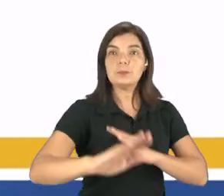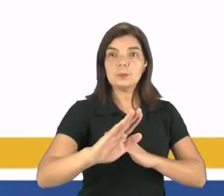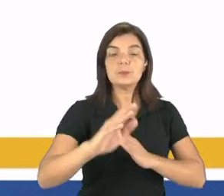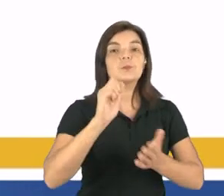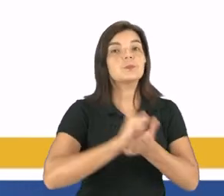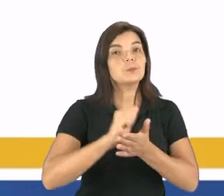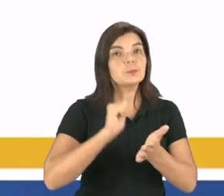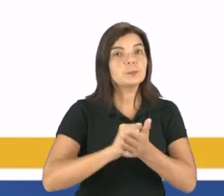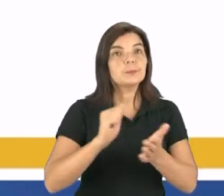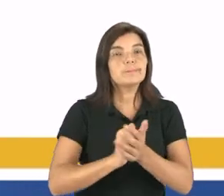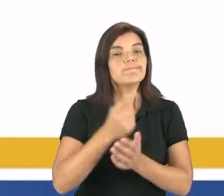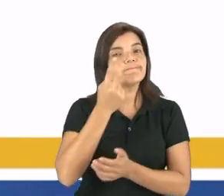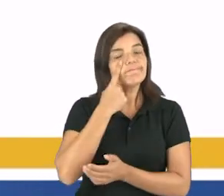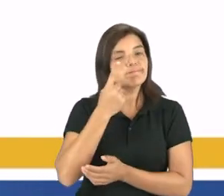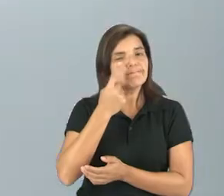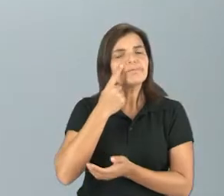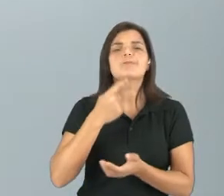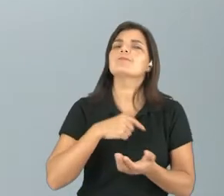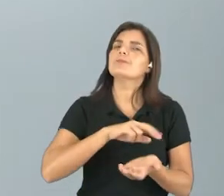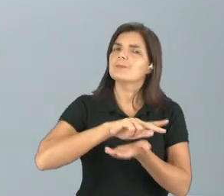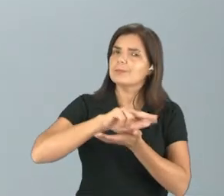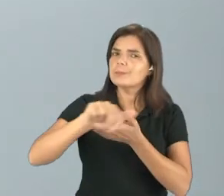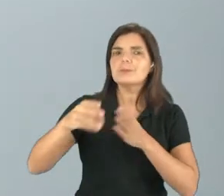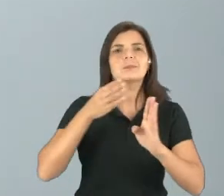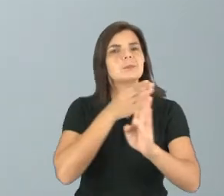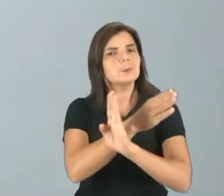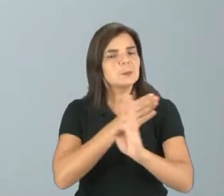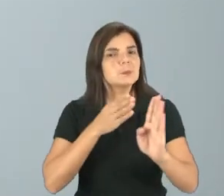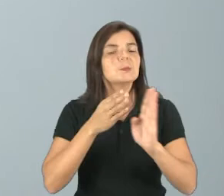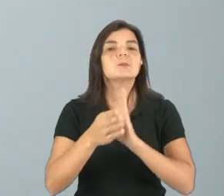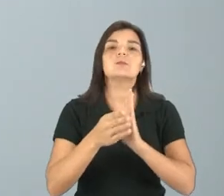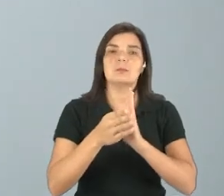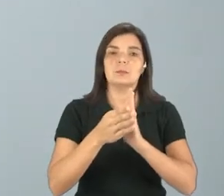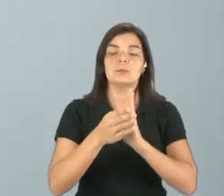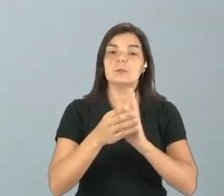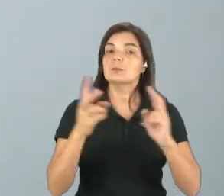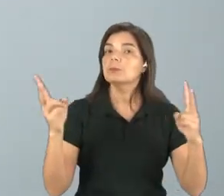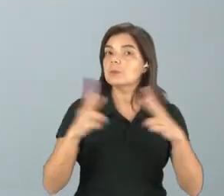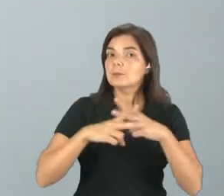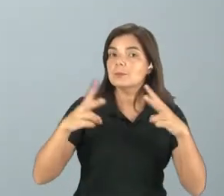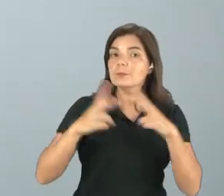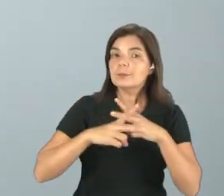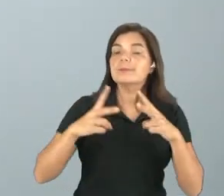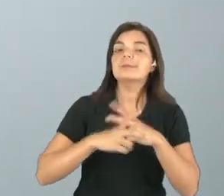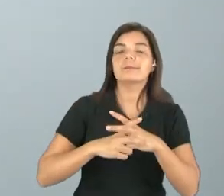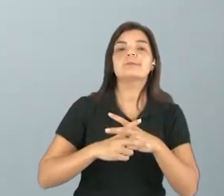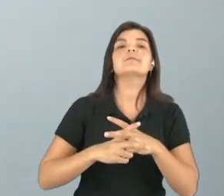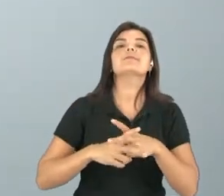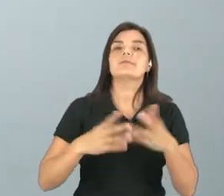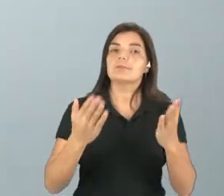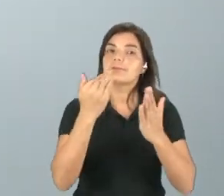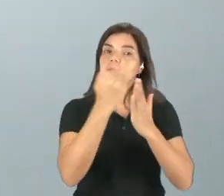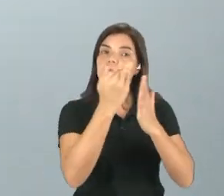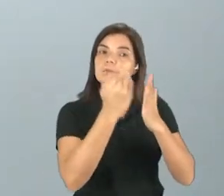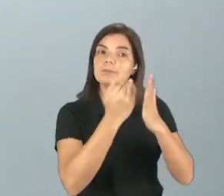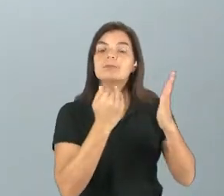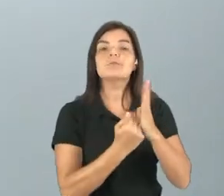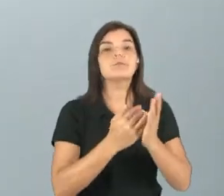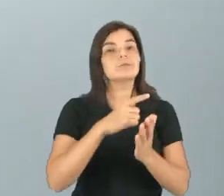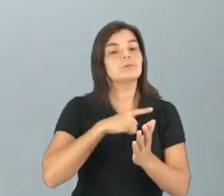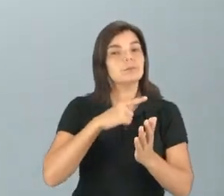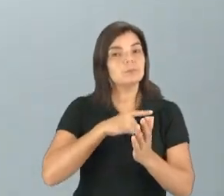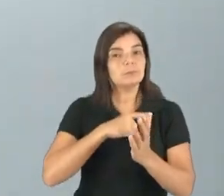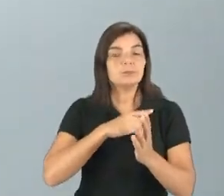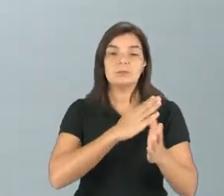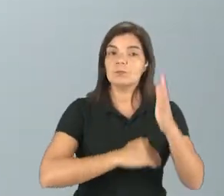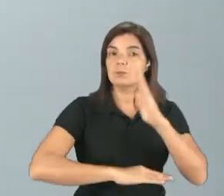né? Então, vocês podem ver que existem muitas modalidades das lutas, né? Muitas classificações. Nós temos